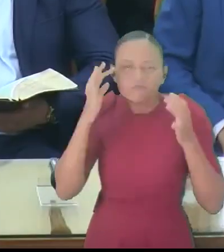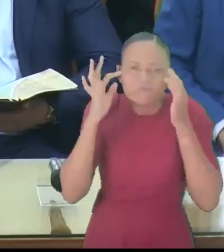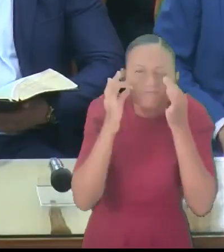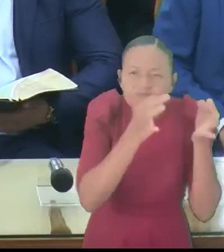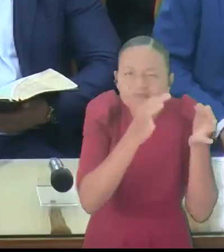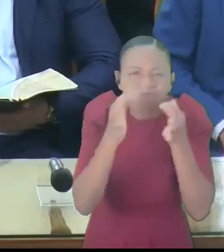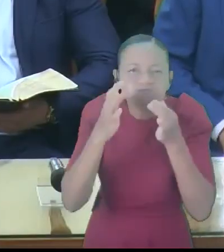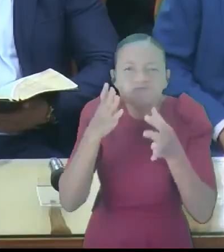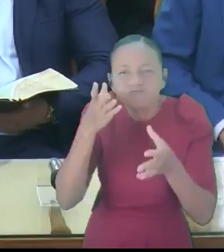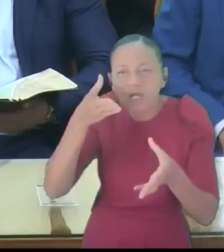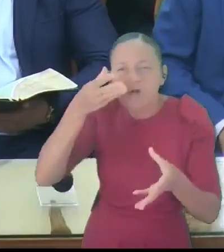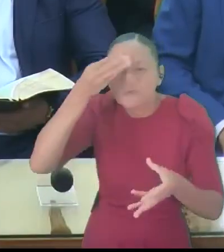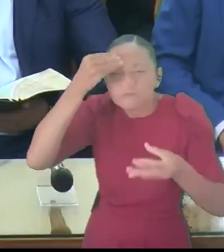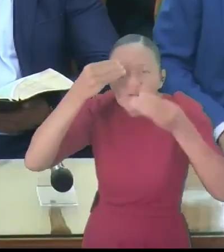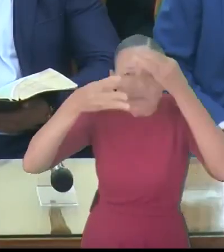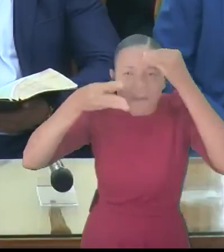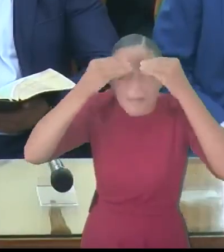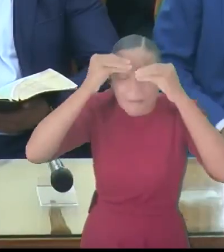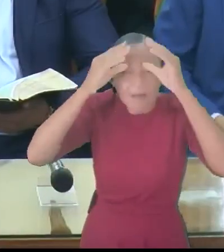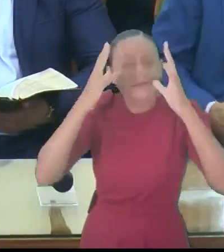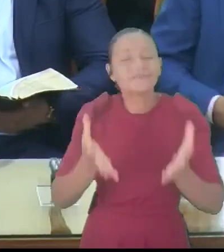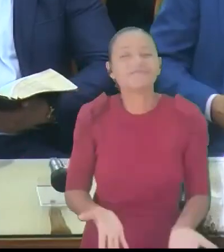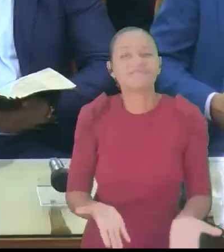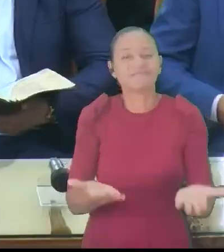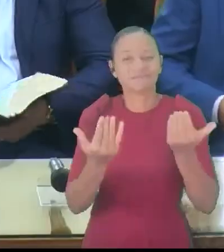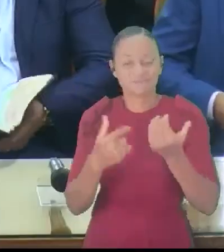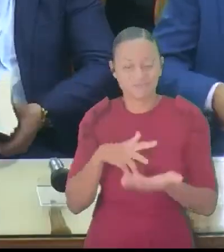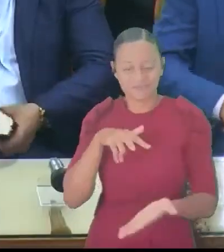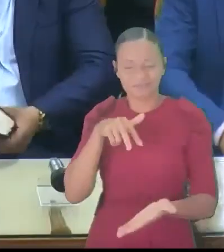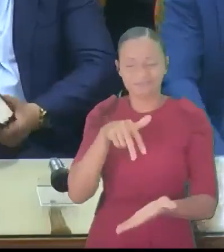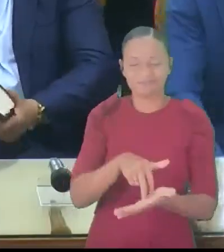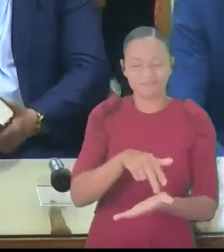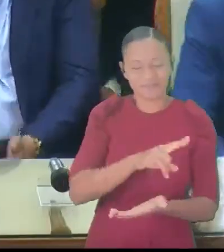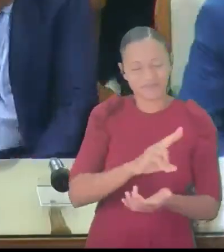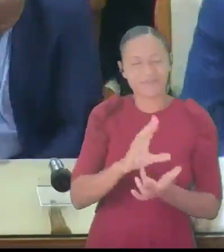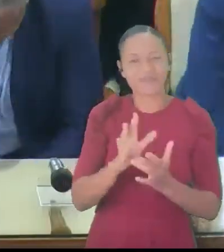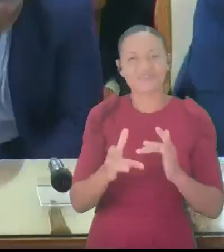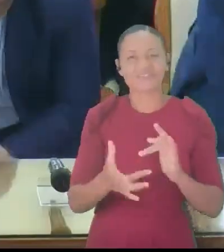Para aprender. Vamos ficar de pé. Em nome de